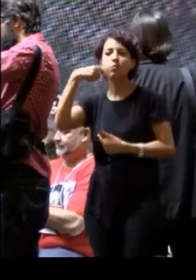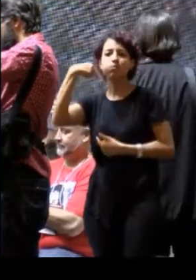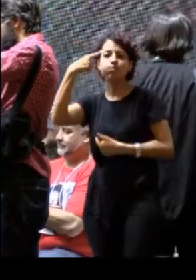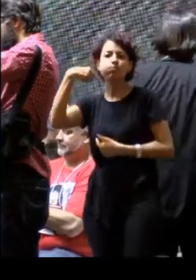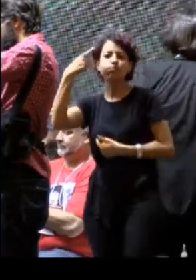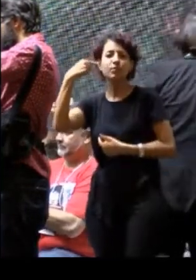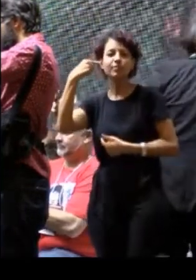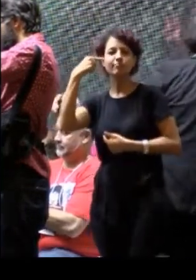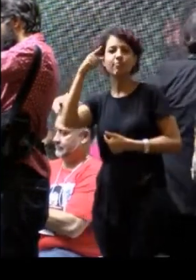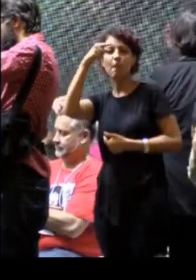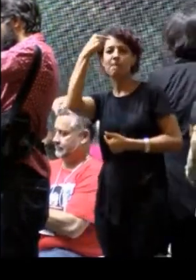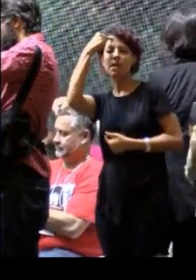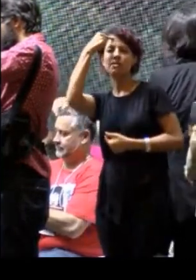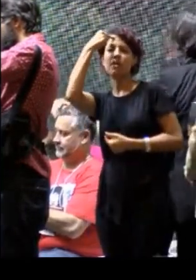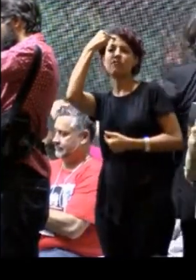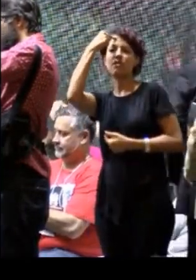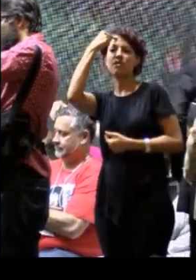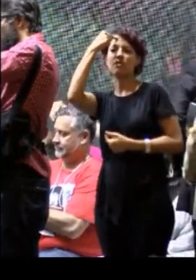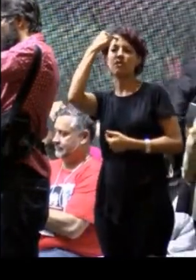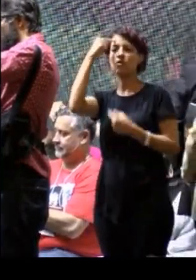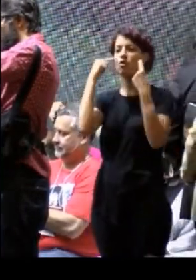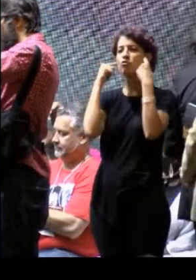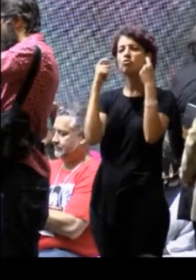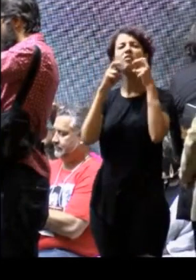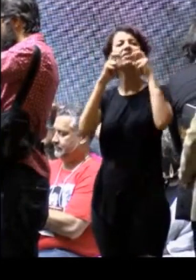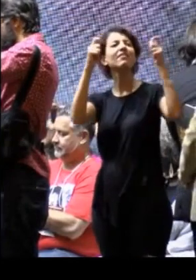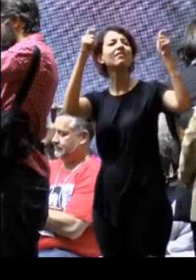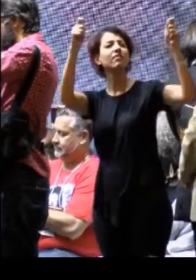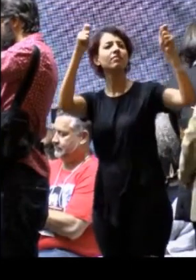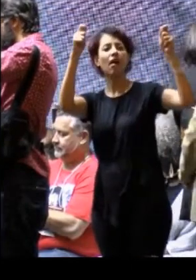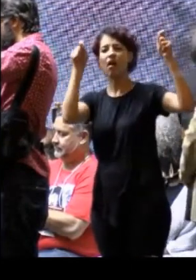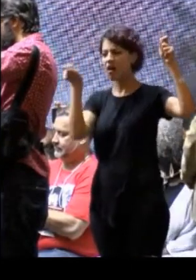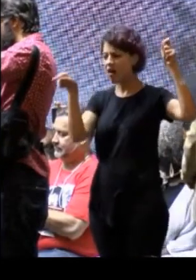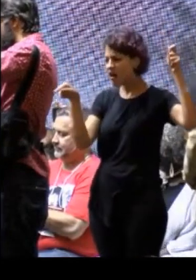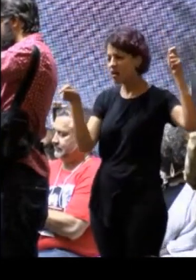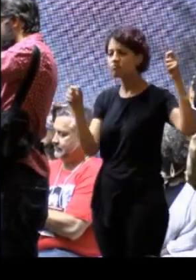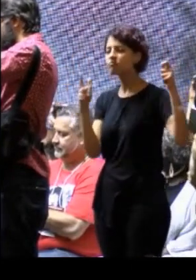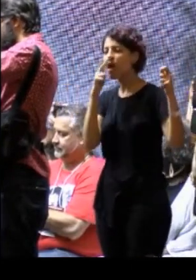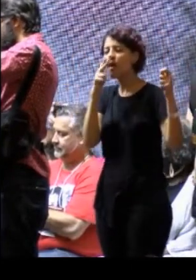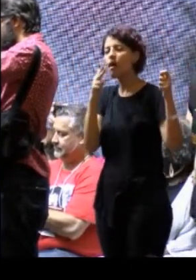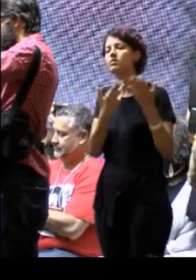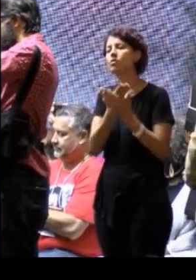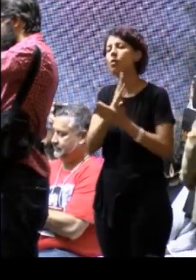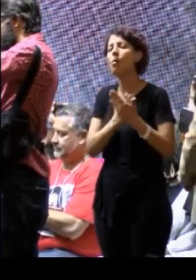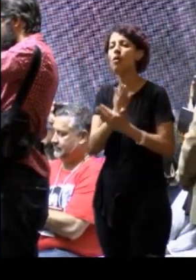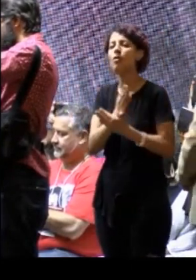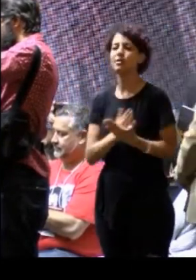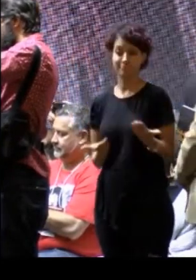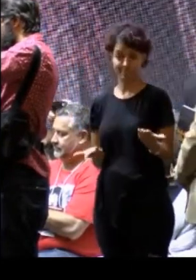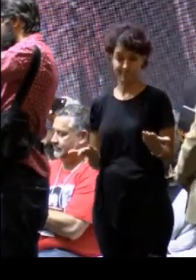que achavam que o som deles atrapalhava a tranquilidade deles.